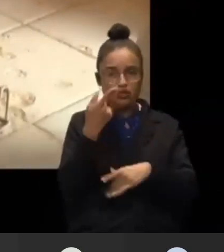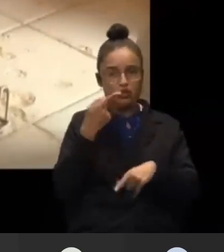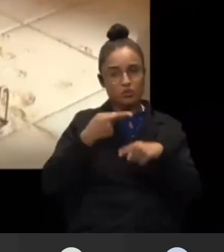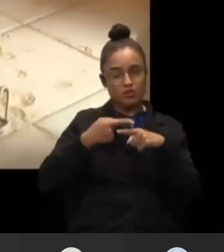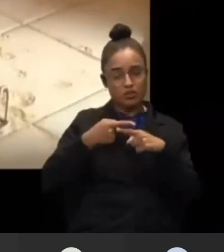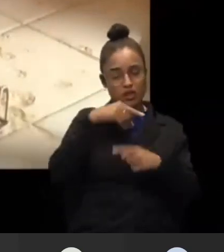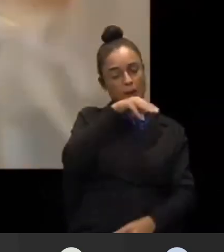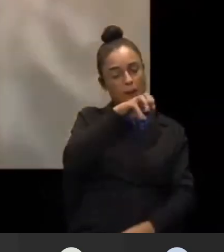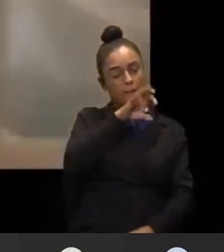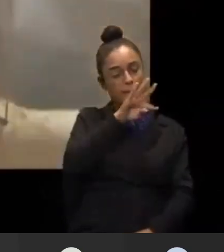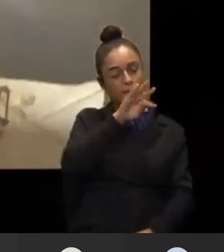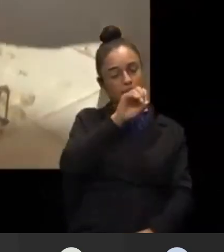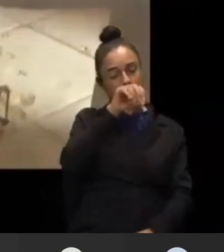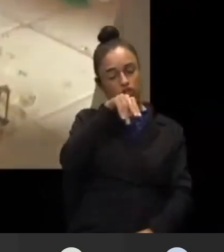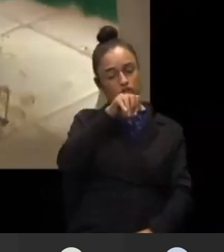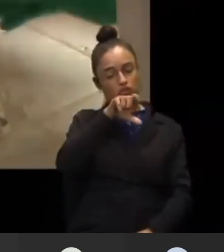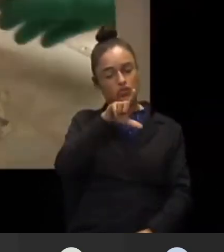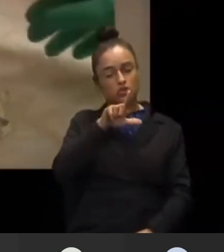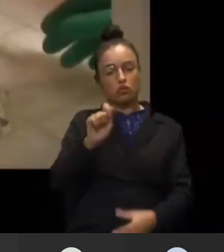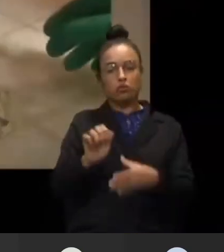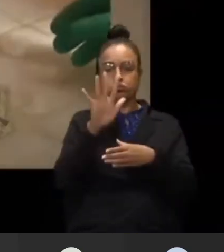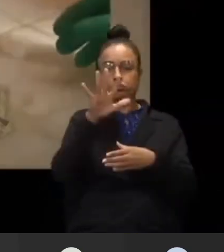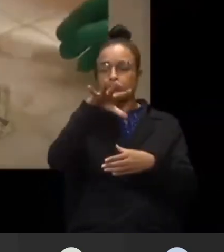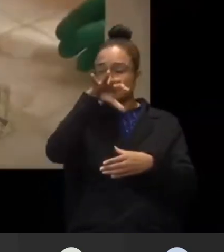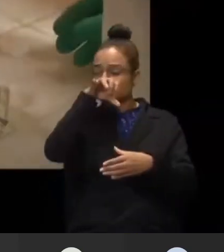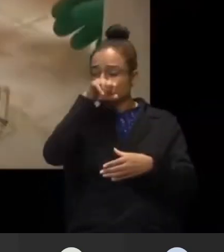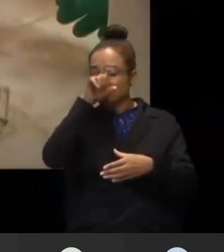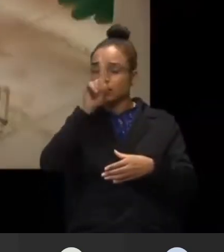é tóxico. O vapor do metanol é tóxico.